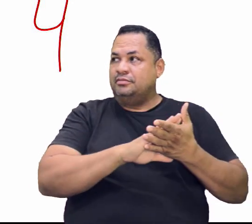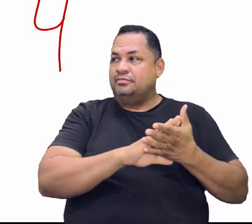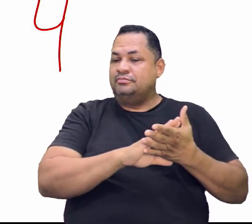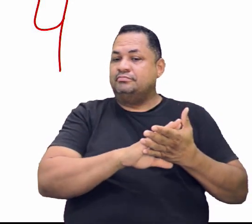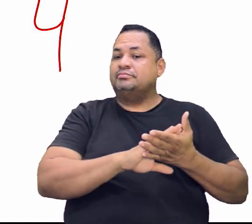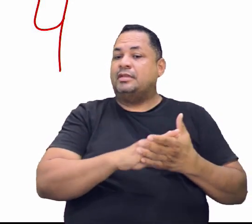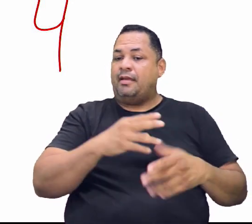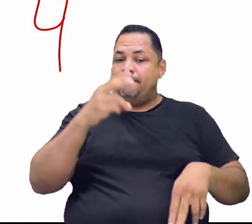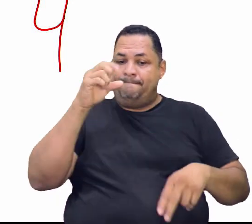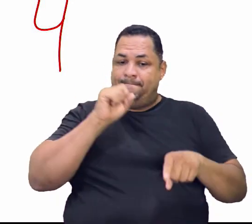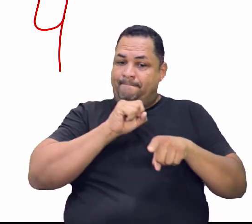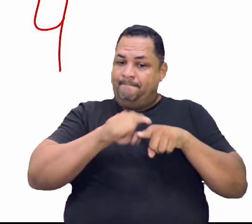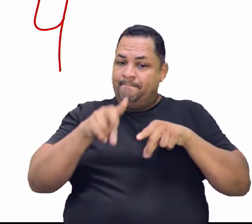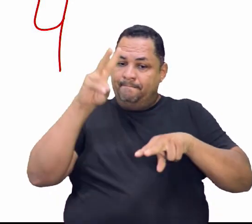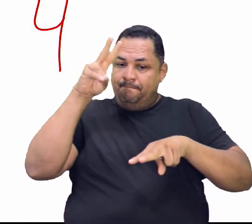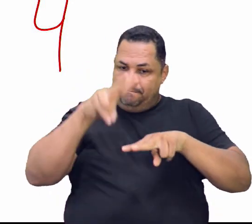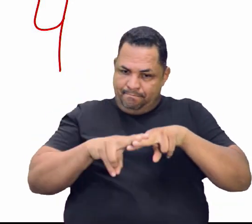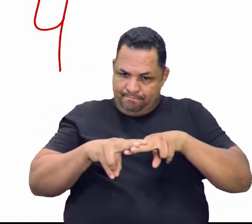pega uma prisão, tá, Sâmio?